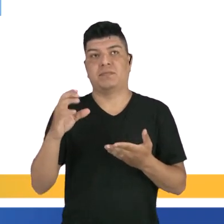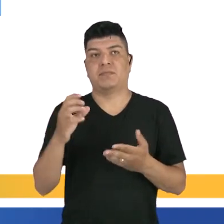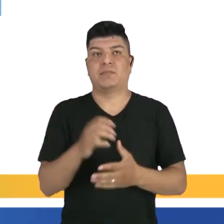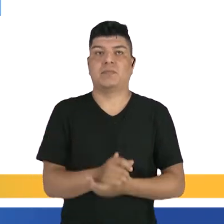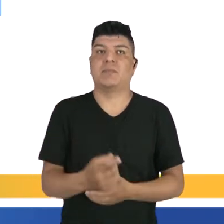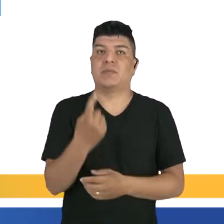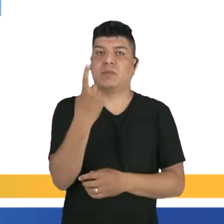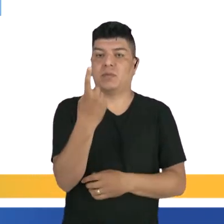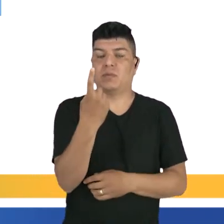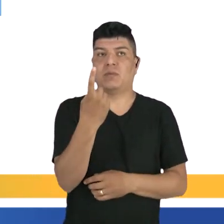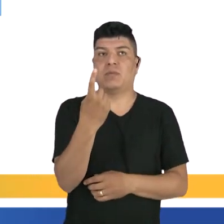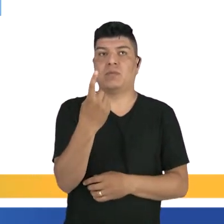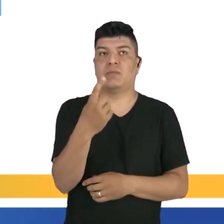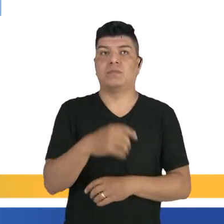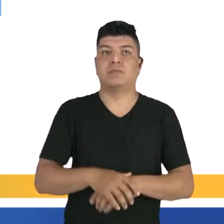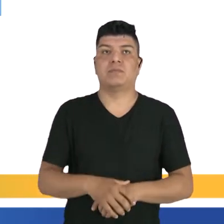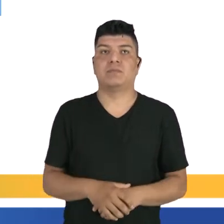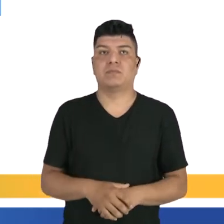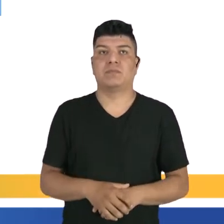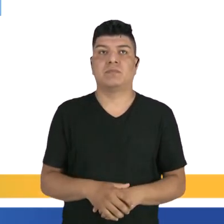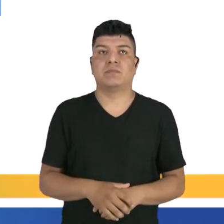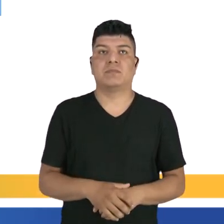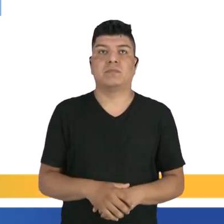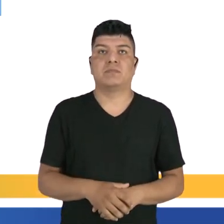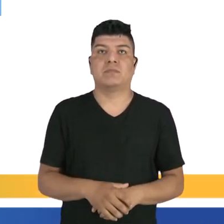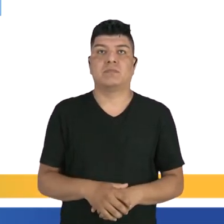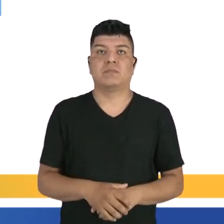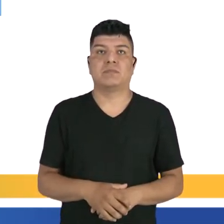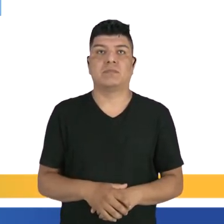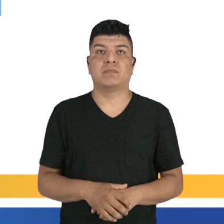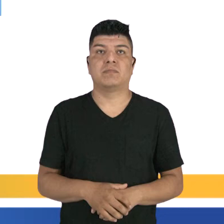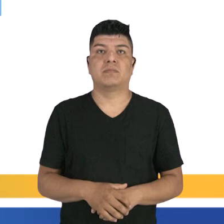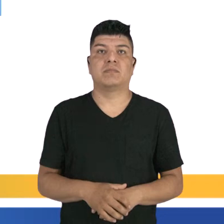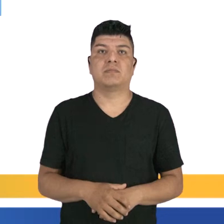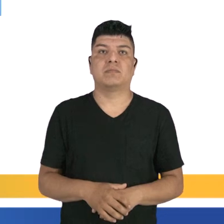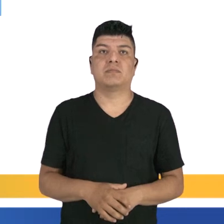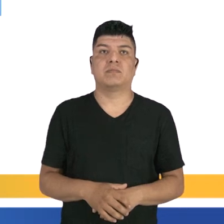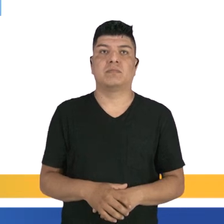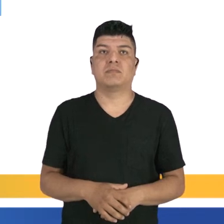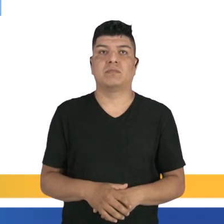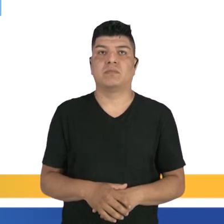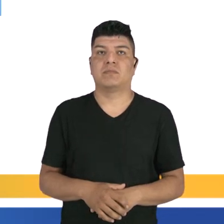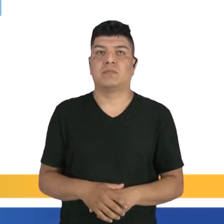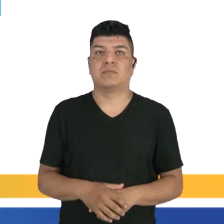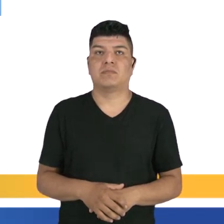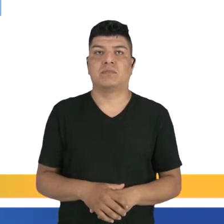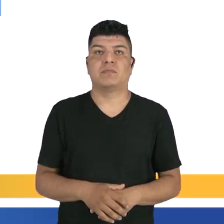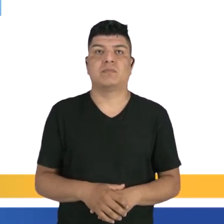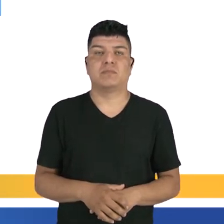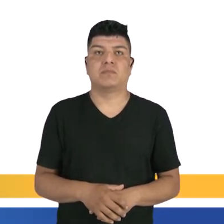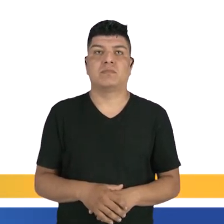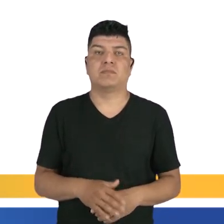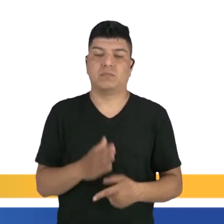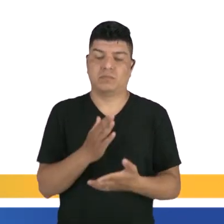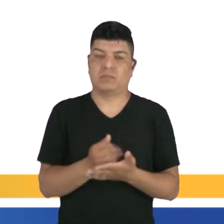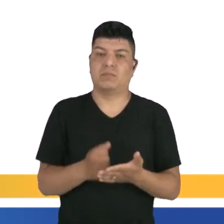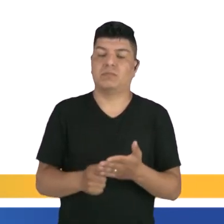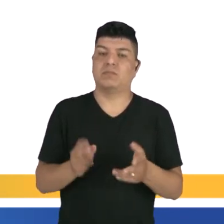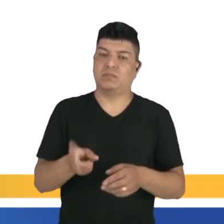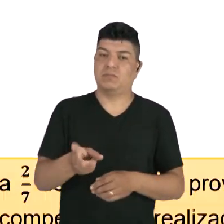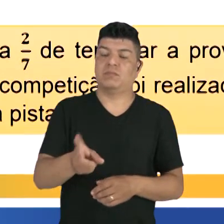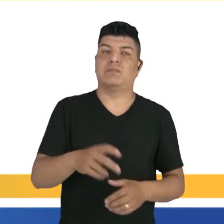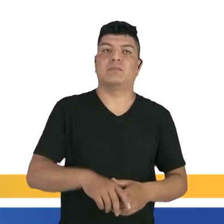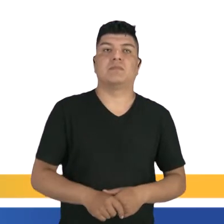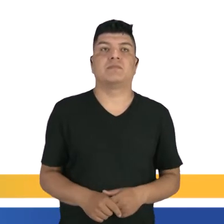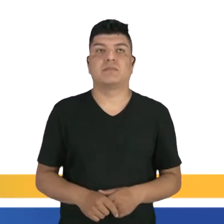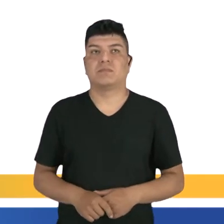1/5. Se fosse a segunda árvore, eram 2/5, a terceira 3/5 e assim sucessivamente, ok?